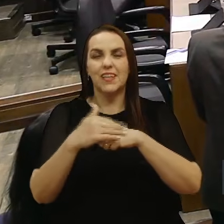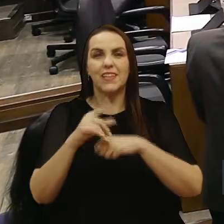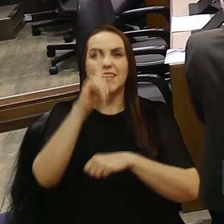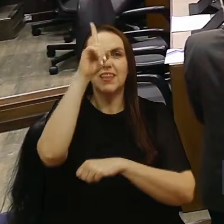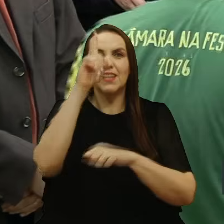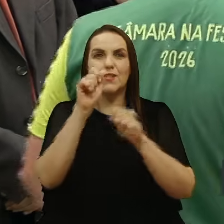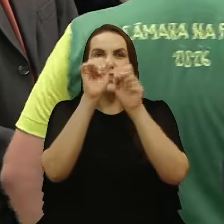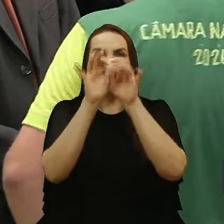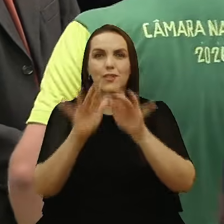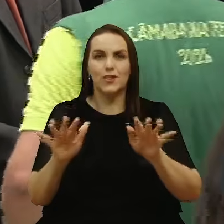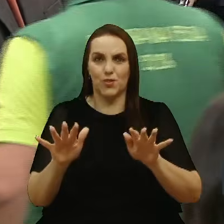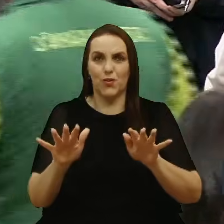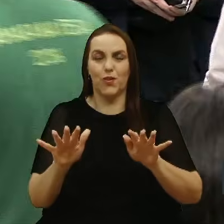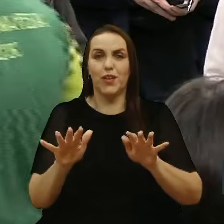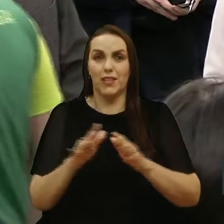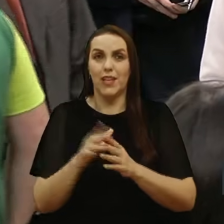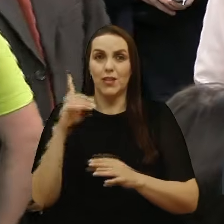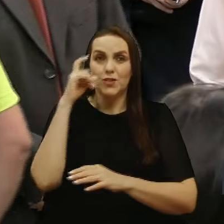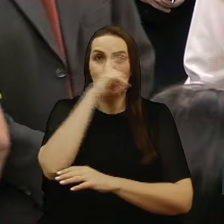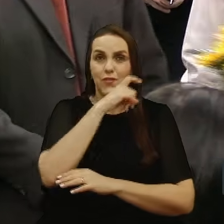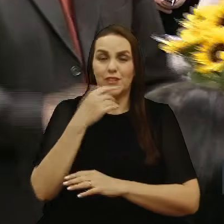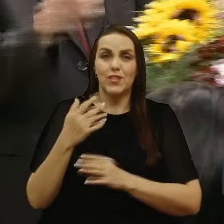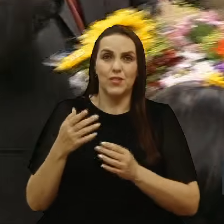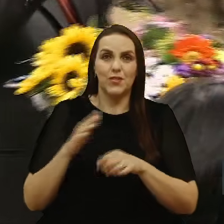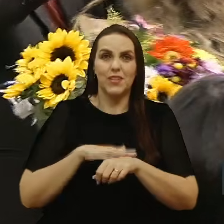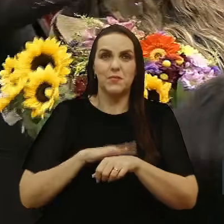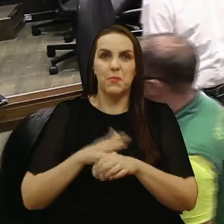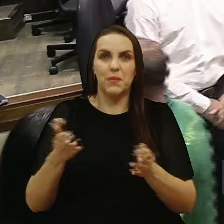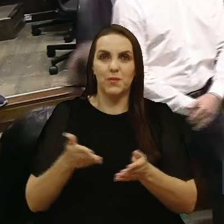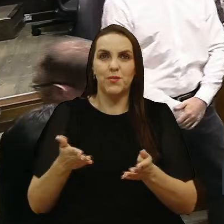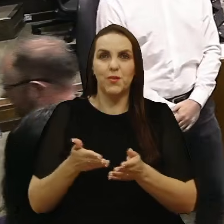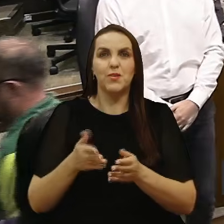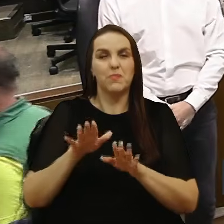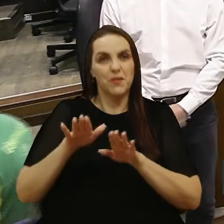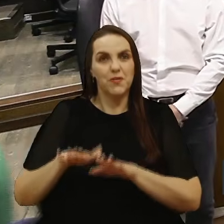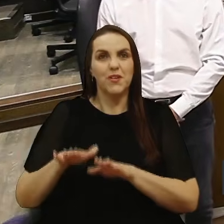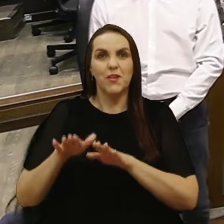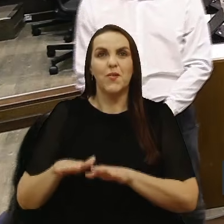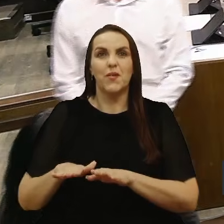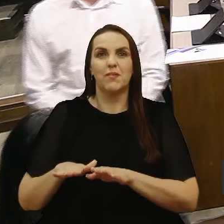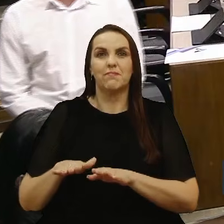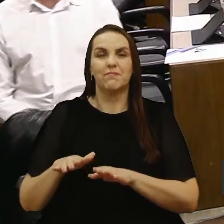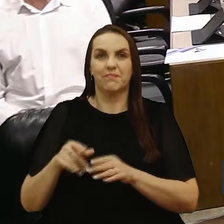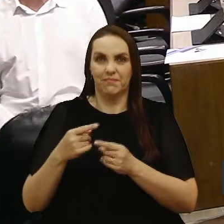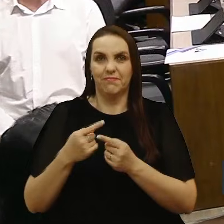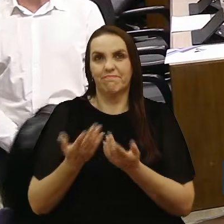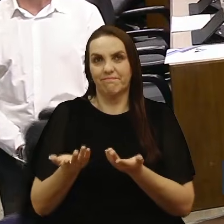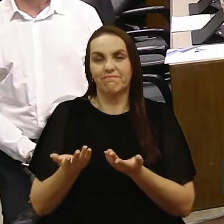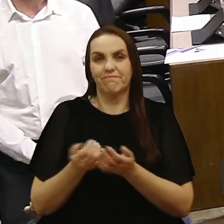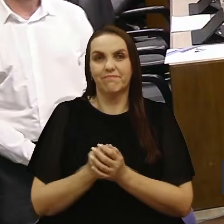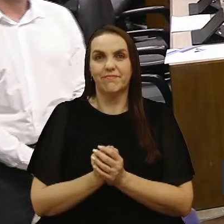tá? Mesmo com dores, está aqui conosco hoje. E ficou aqui por conta que alguém vazou a informação.